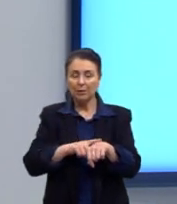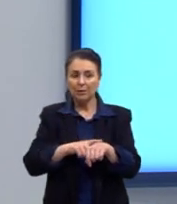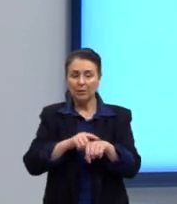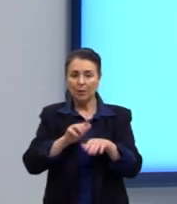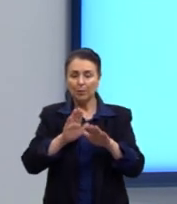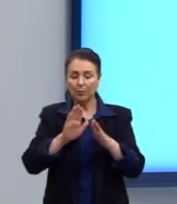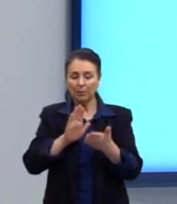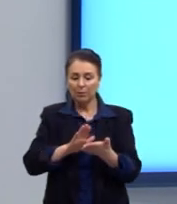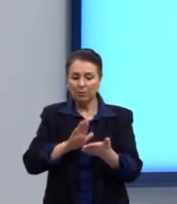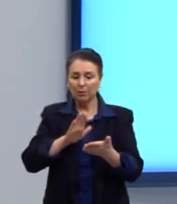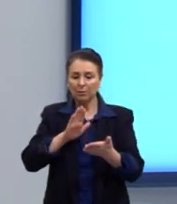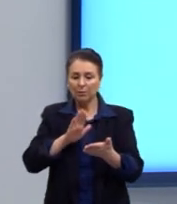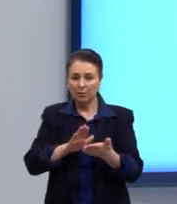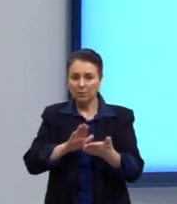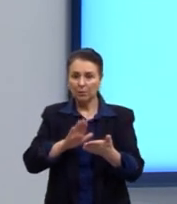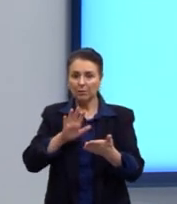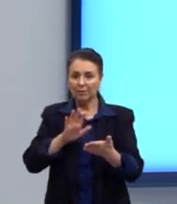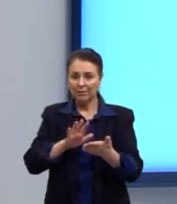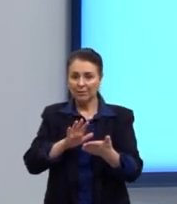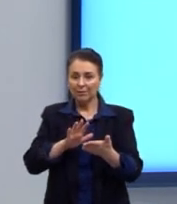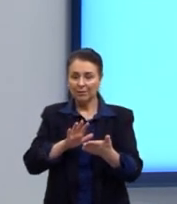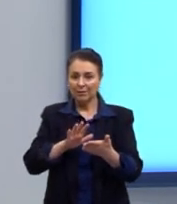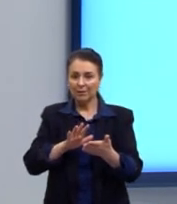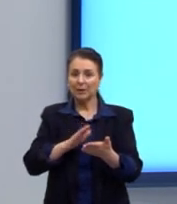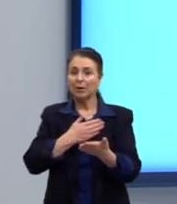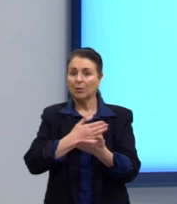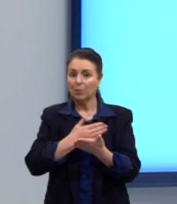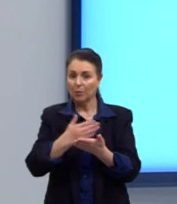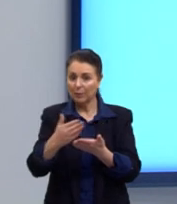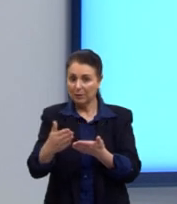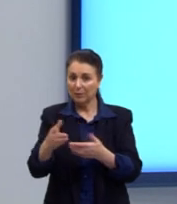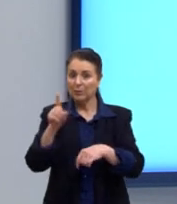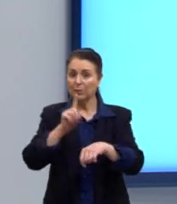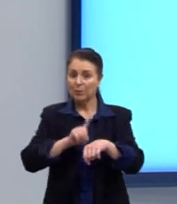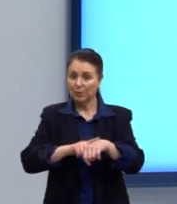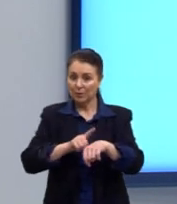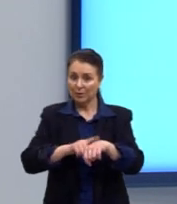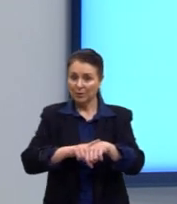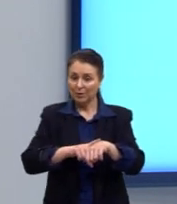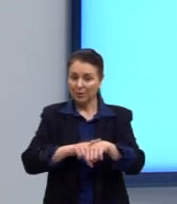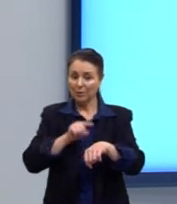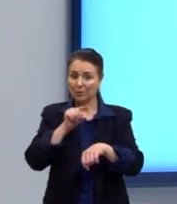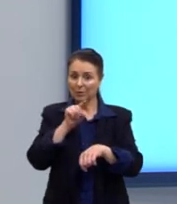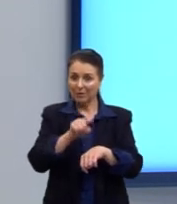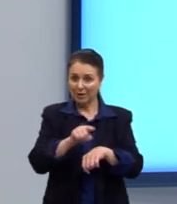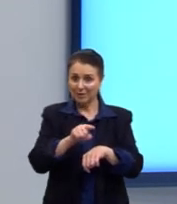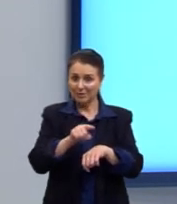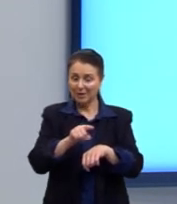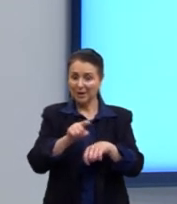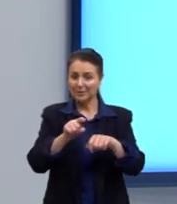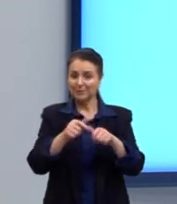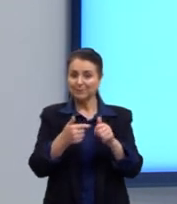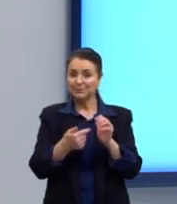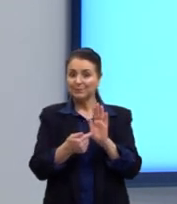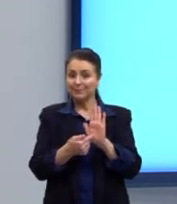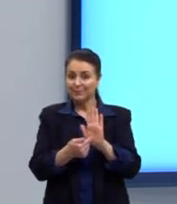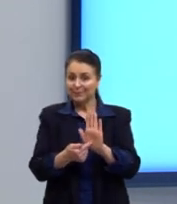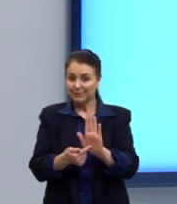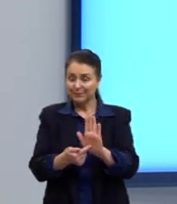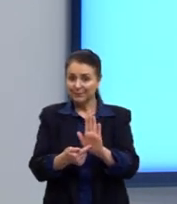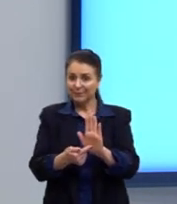a partir da apresentação da duração de cada uma dessas figuras daí a gente tem ali as figuras que ela vai apresentar